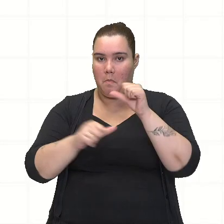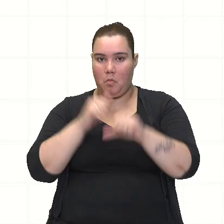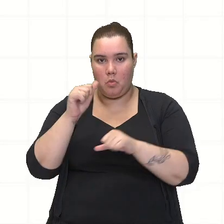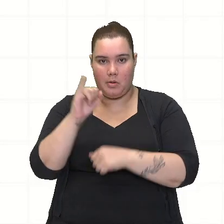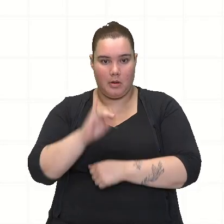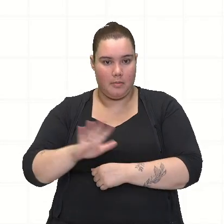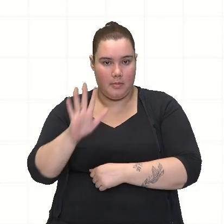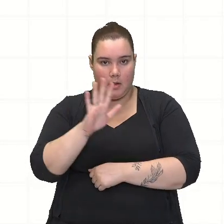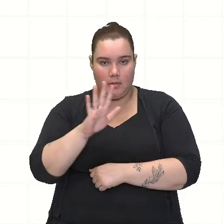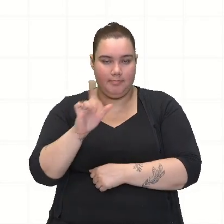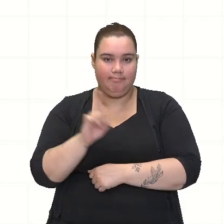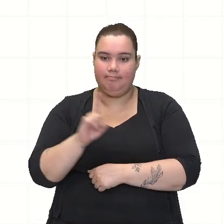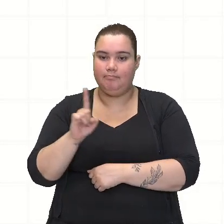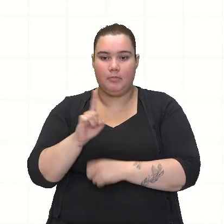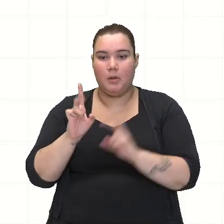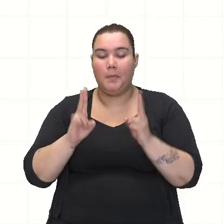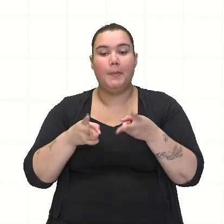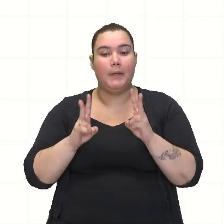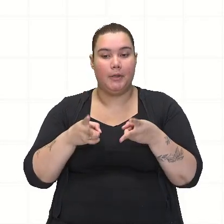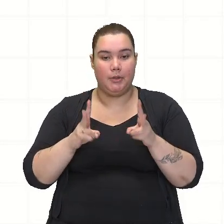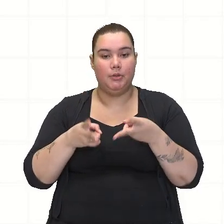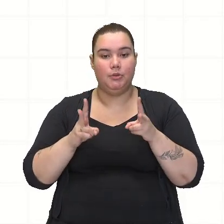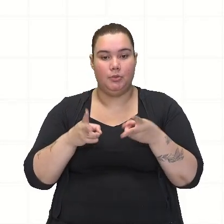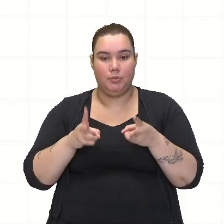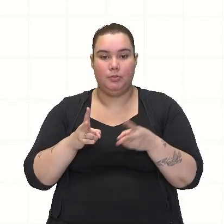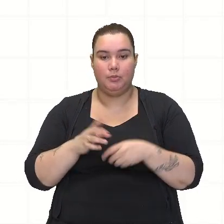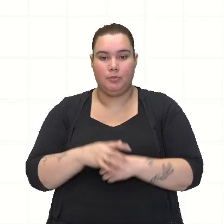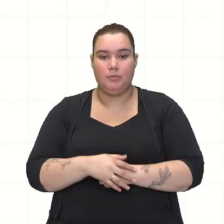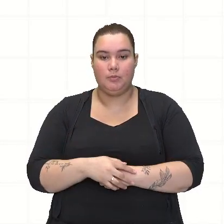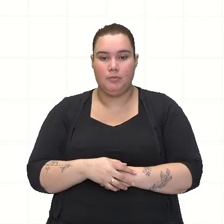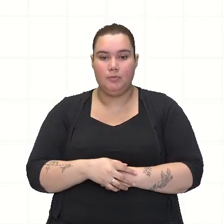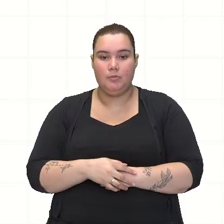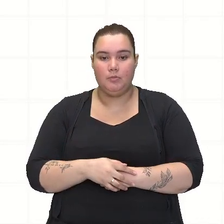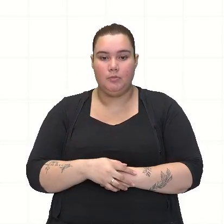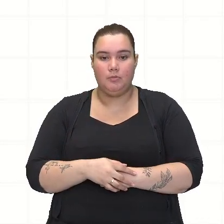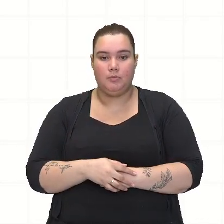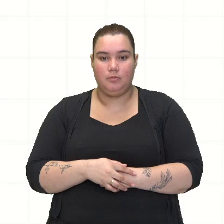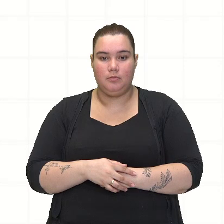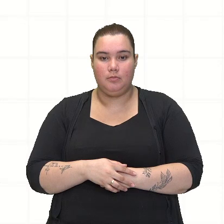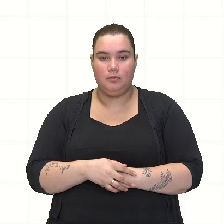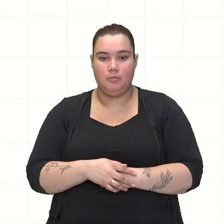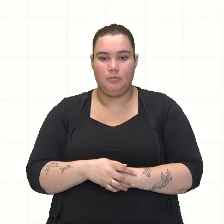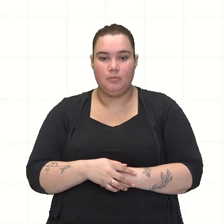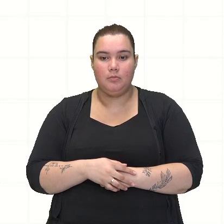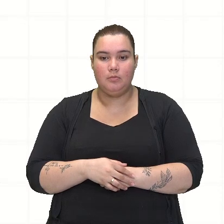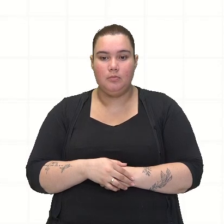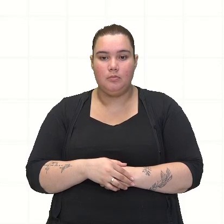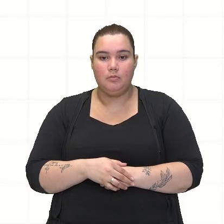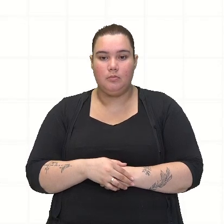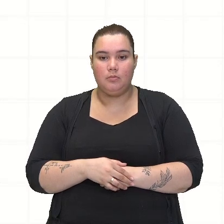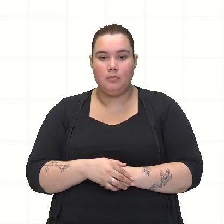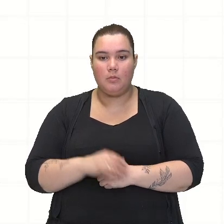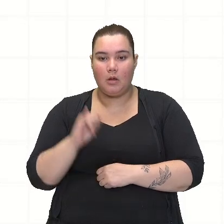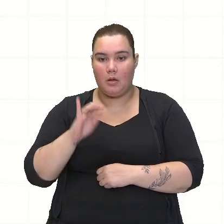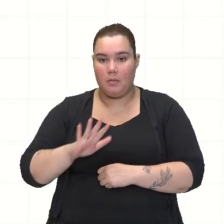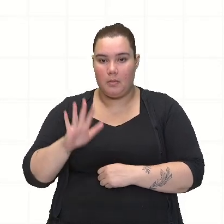ficar distorcida, olha, manter a forma da